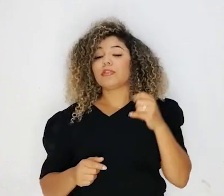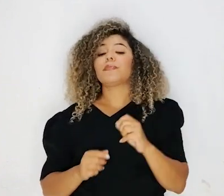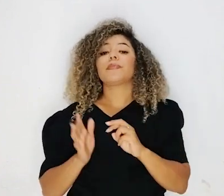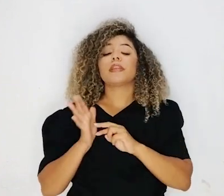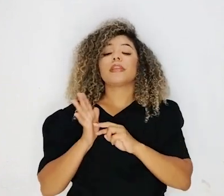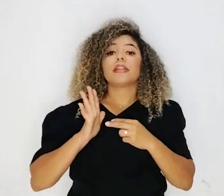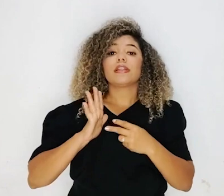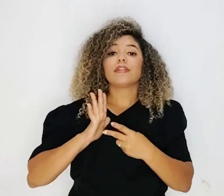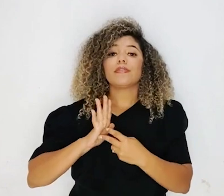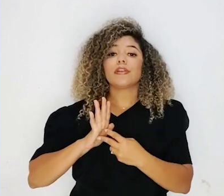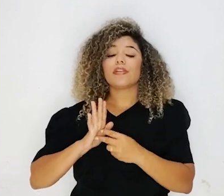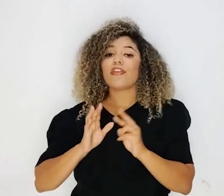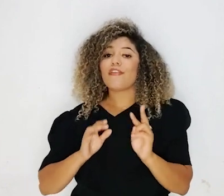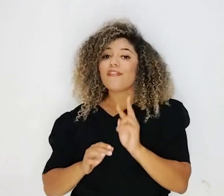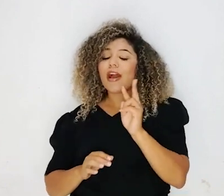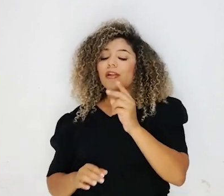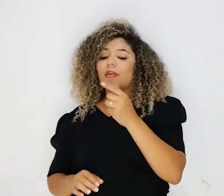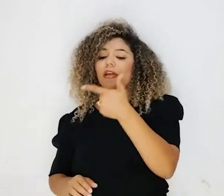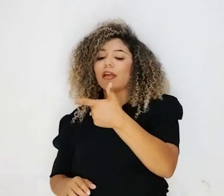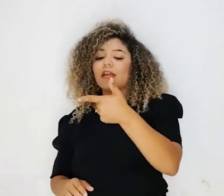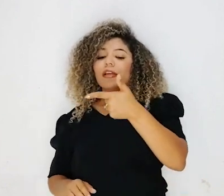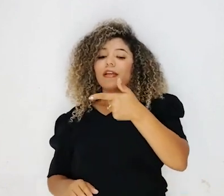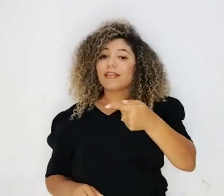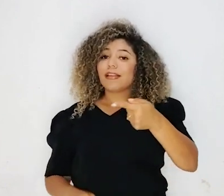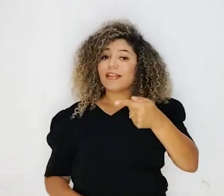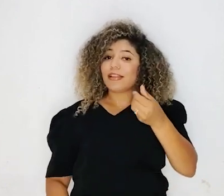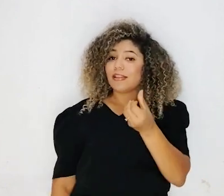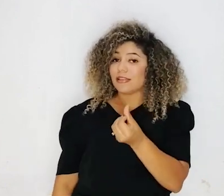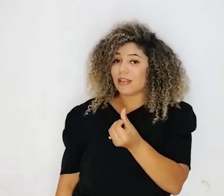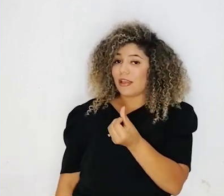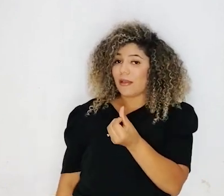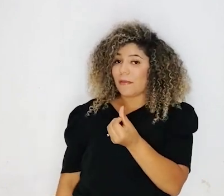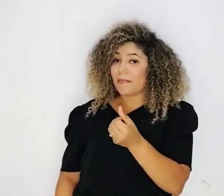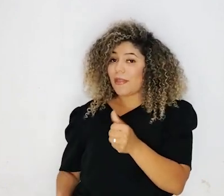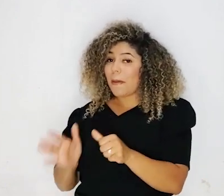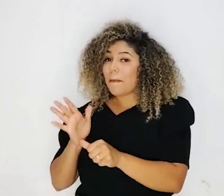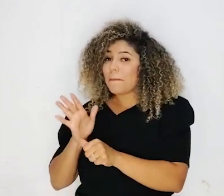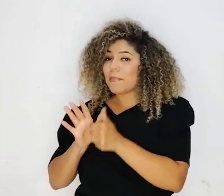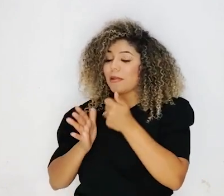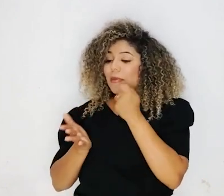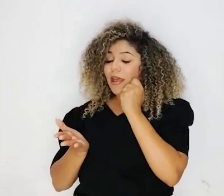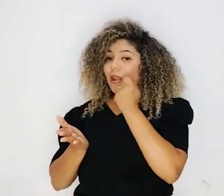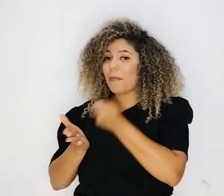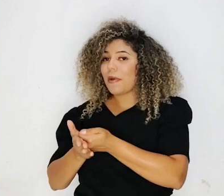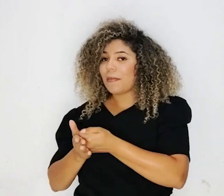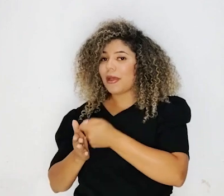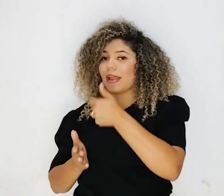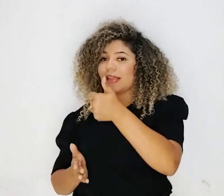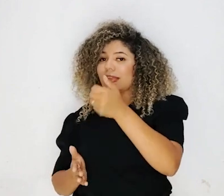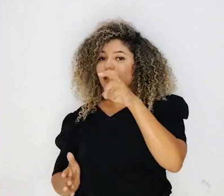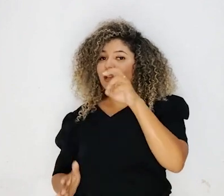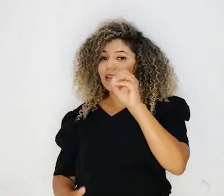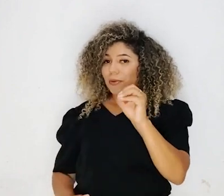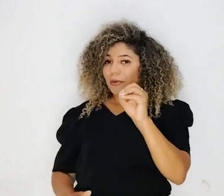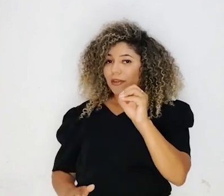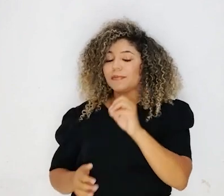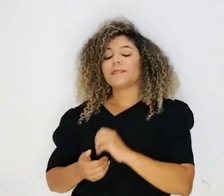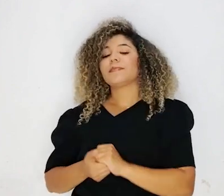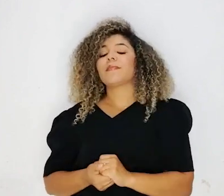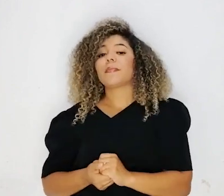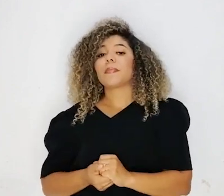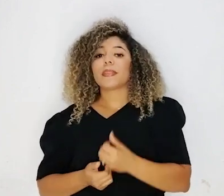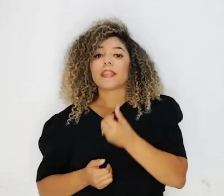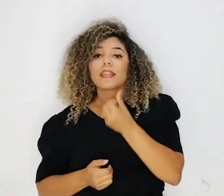então, se o valor é 276, primeiro pagamento é de 150.